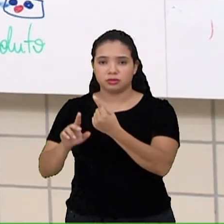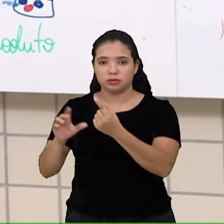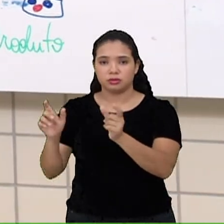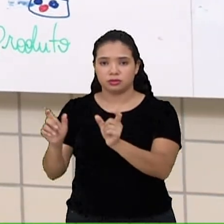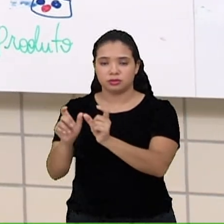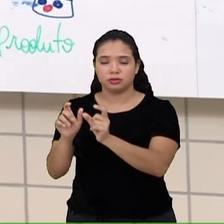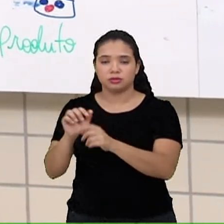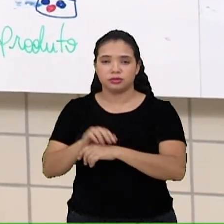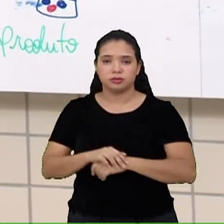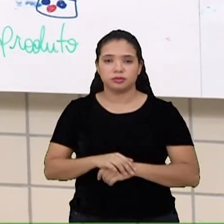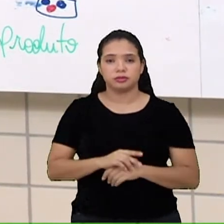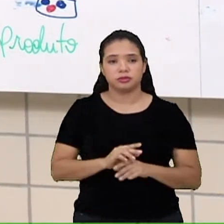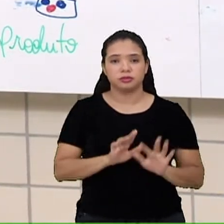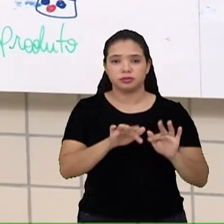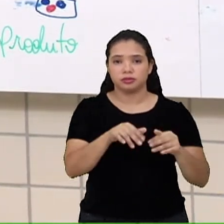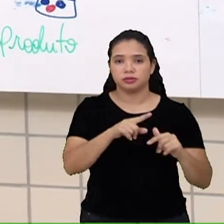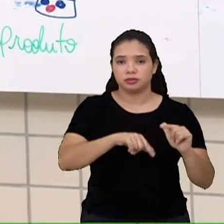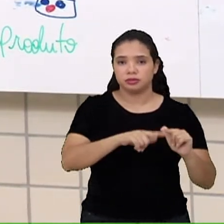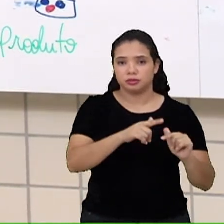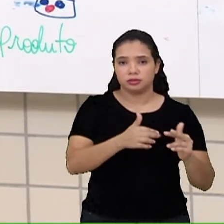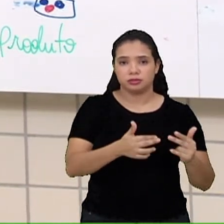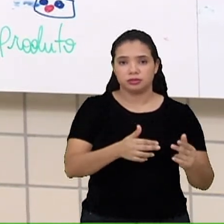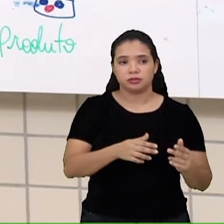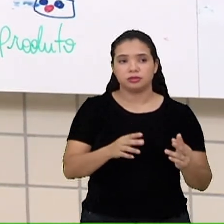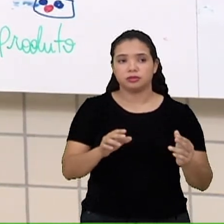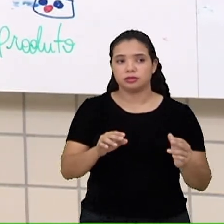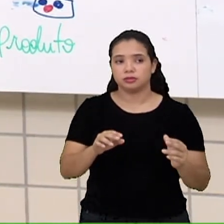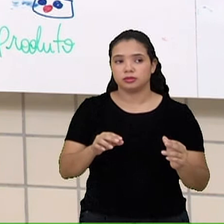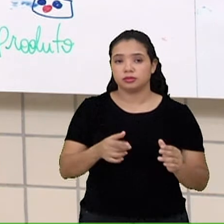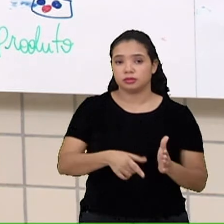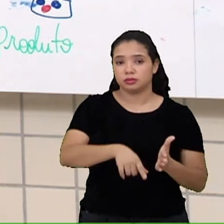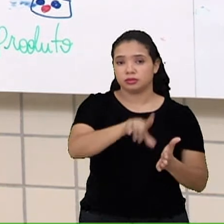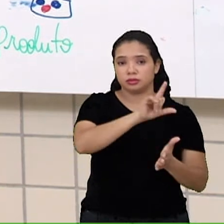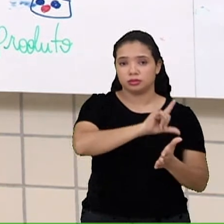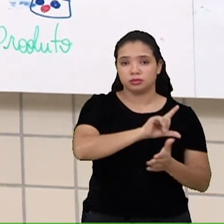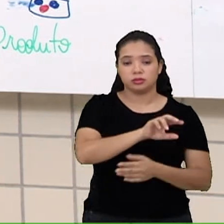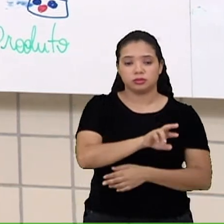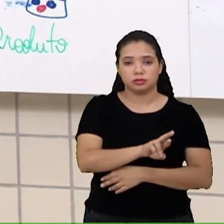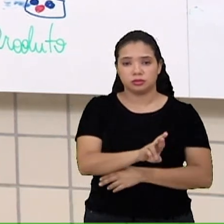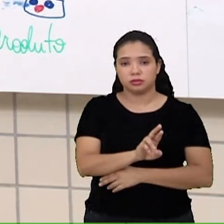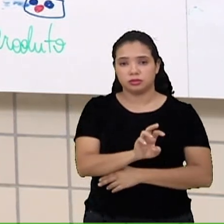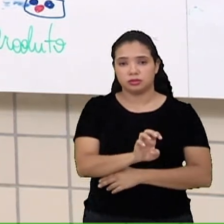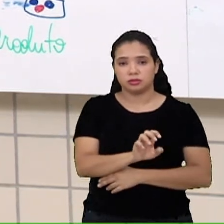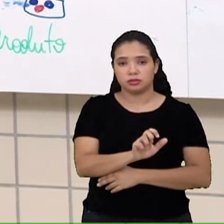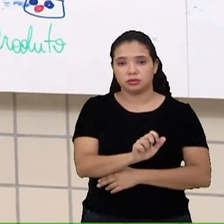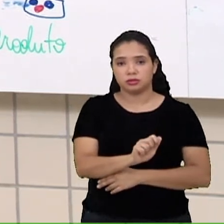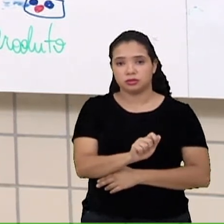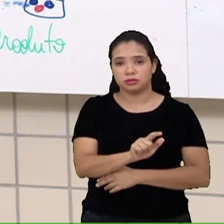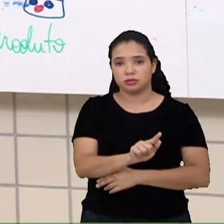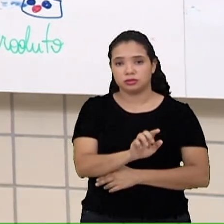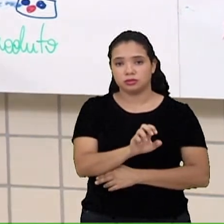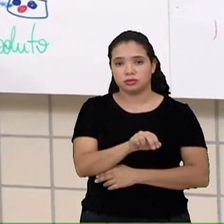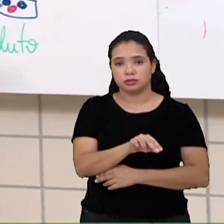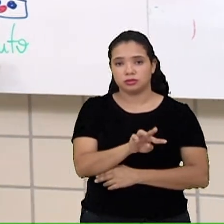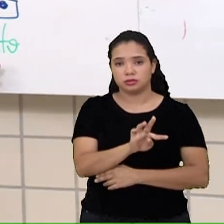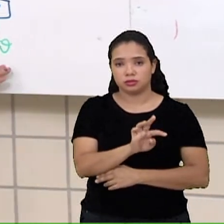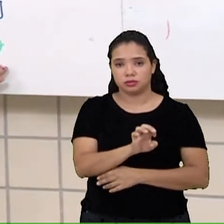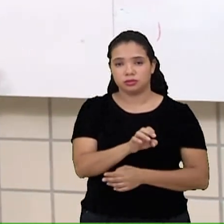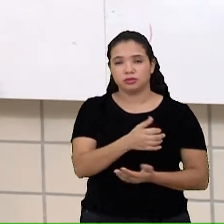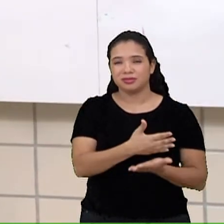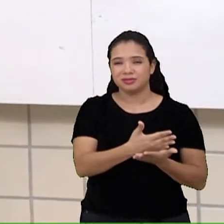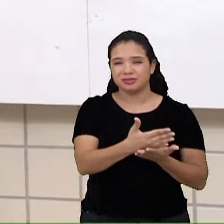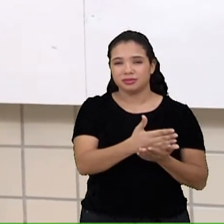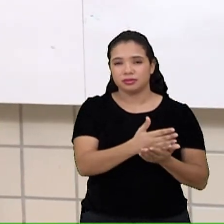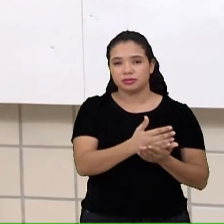início, estágio inicial de tudo, eu chamo de reagente, tá? Então, meu reagente é tudo aquilo inicial e o meu produto é tudo